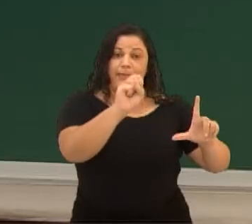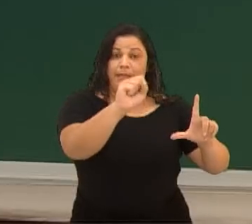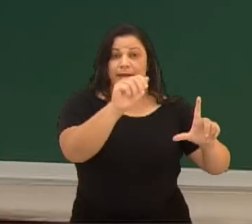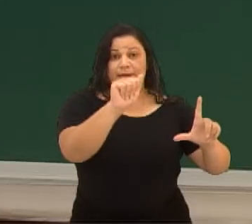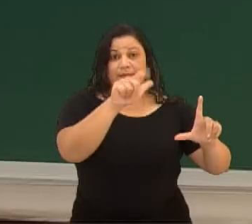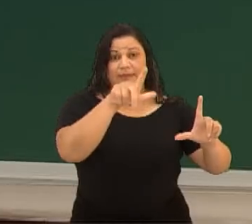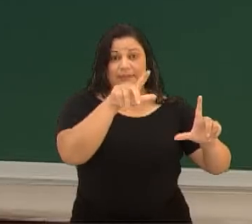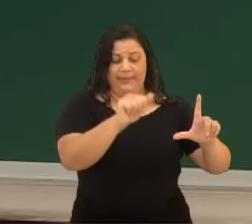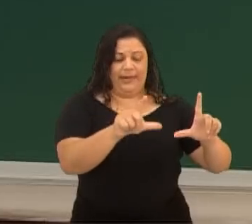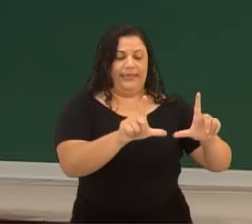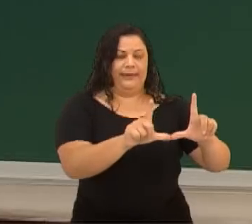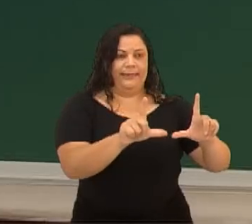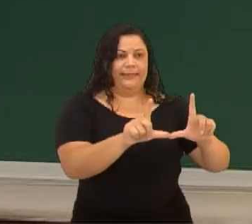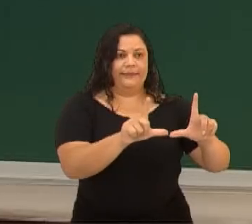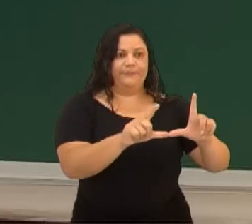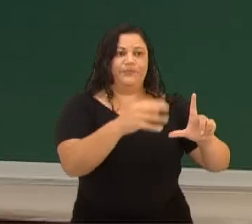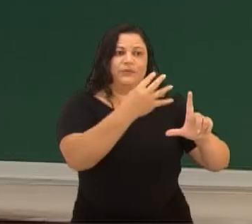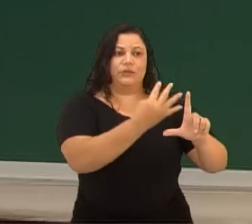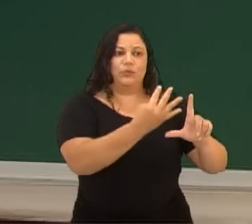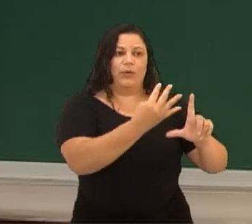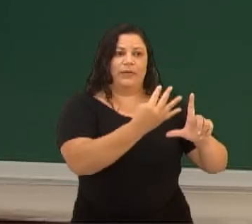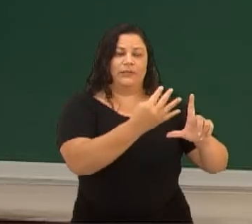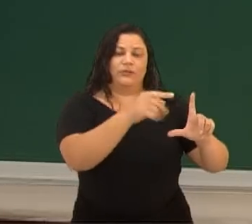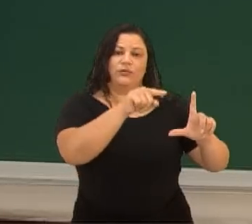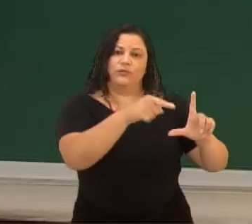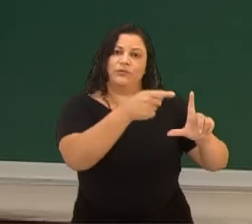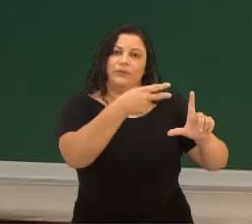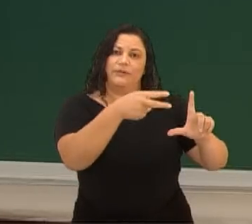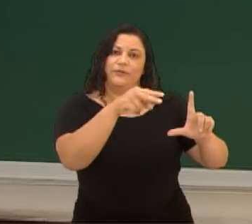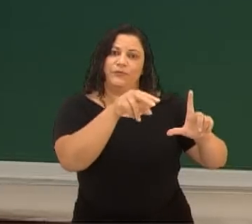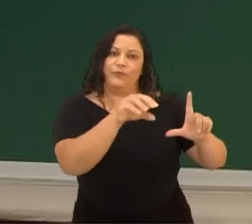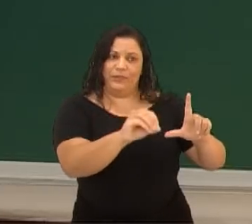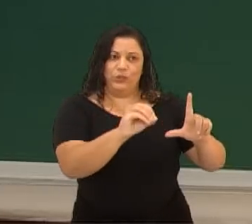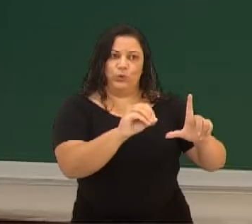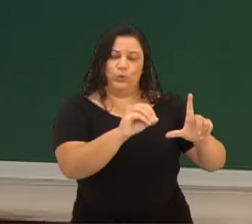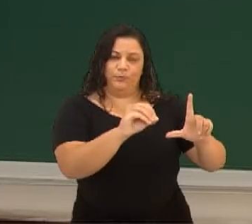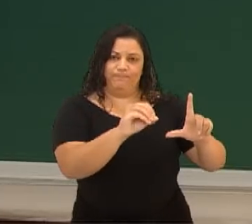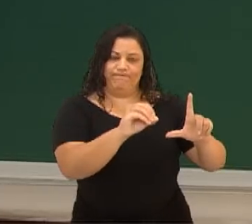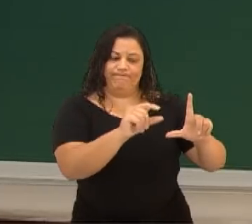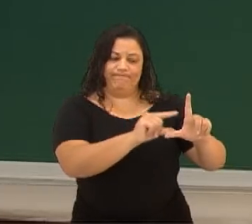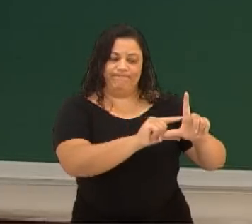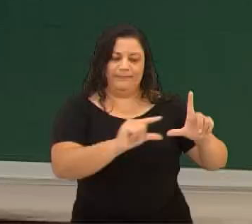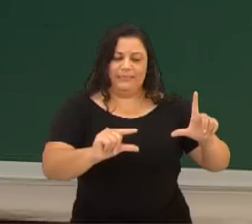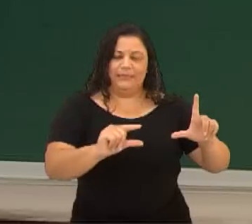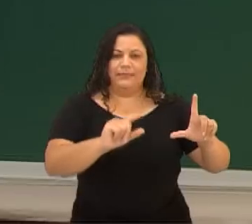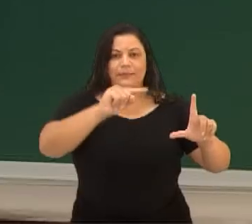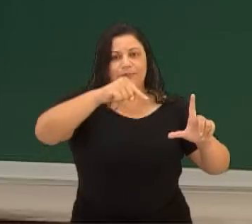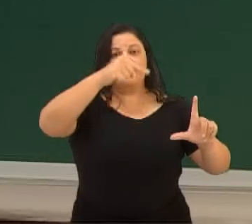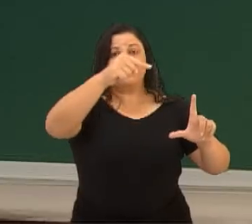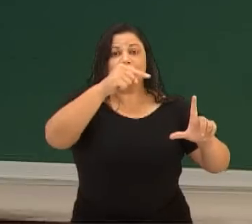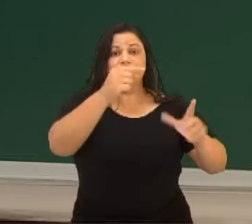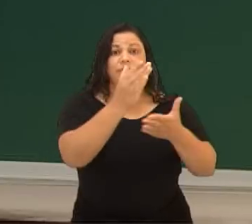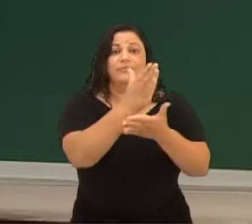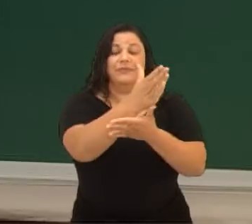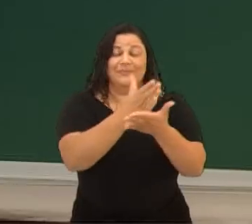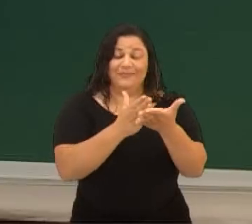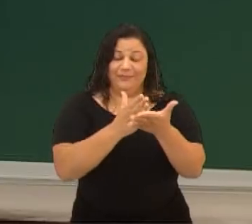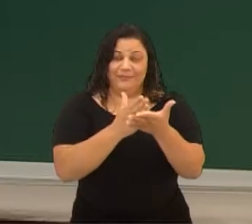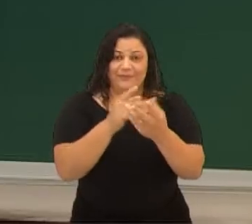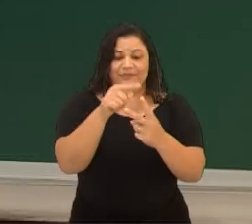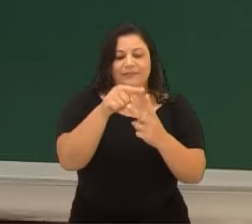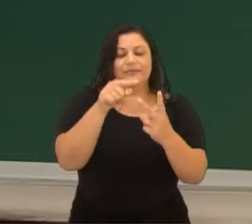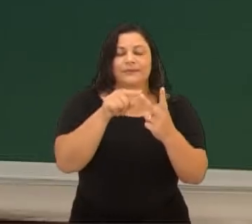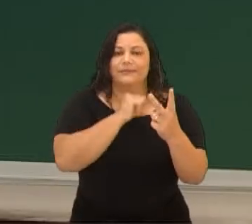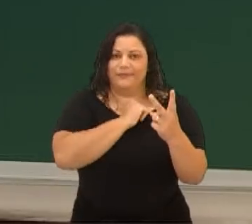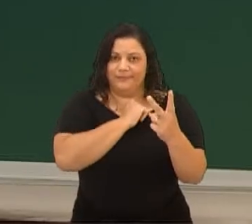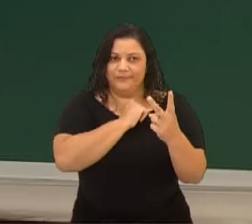4,520 metros e o outro lado está dividido em 2 pedaços. Então, a gente precisa